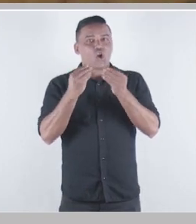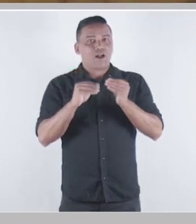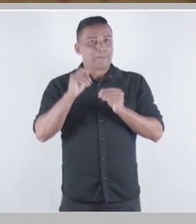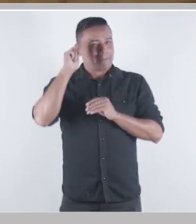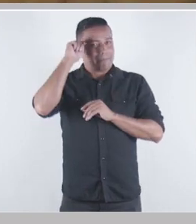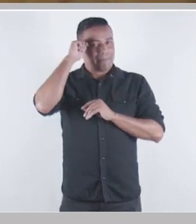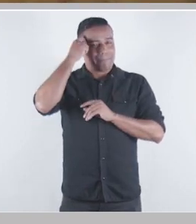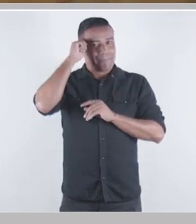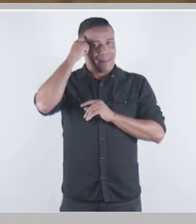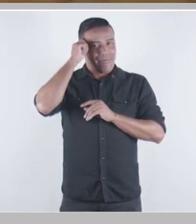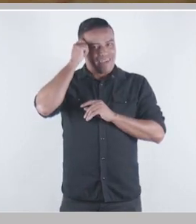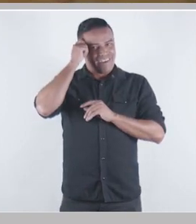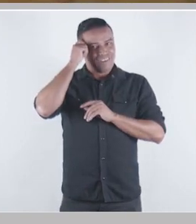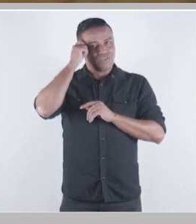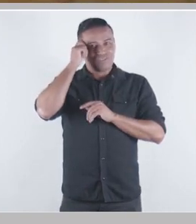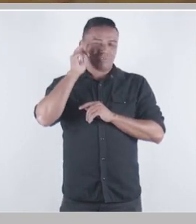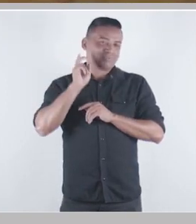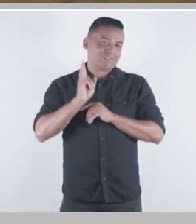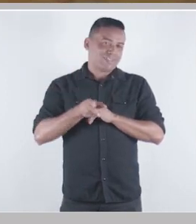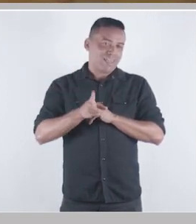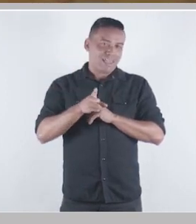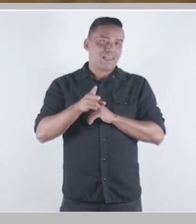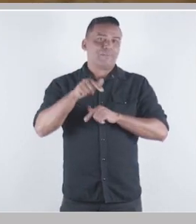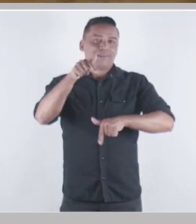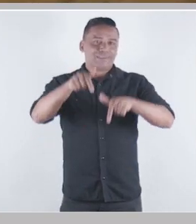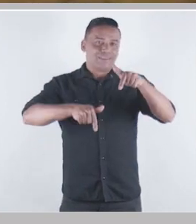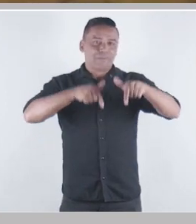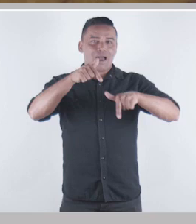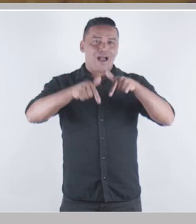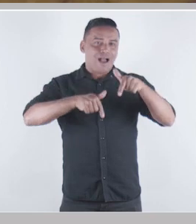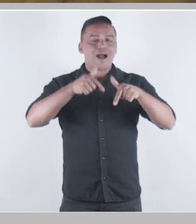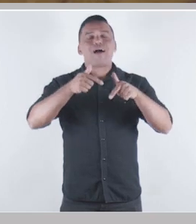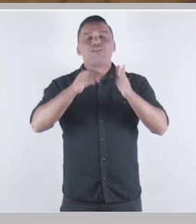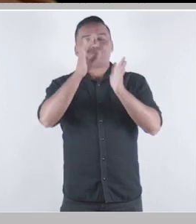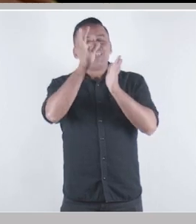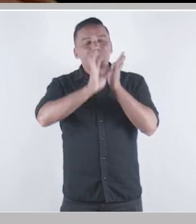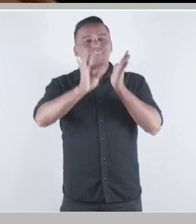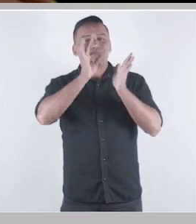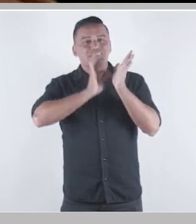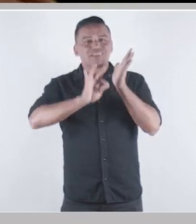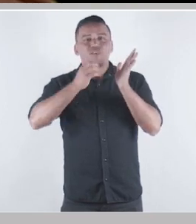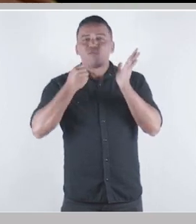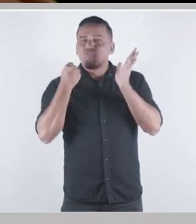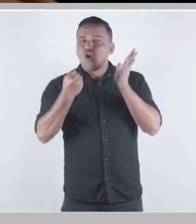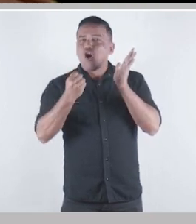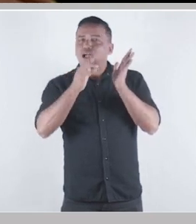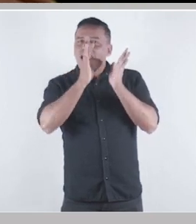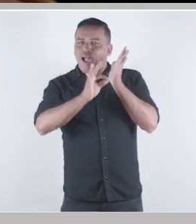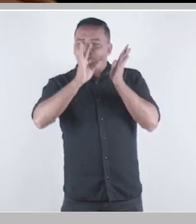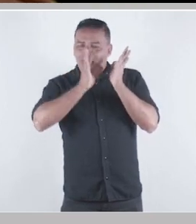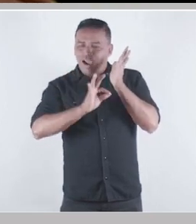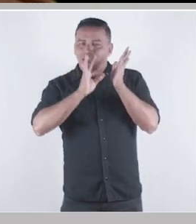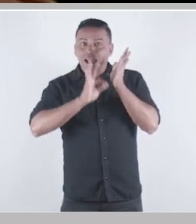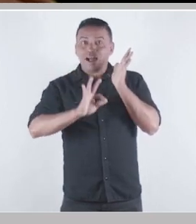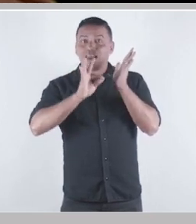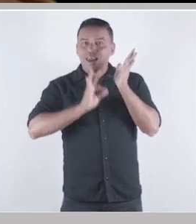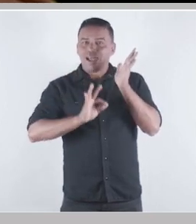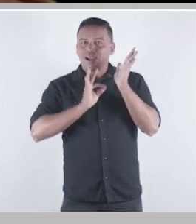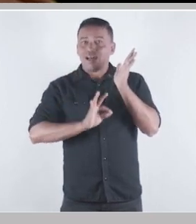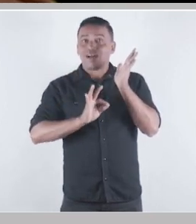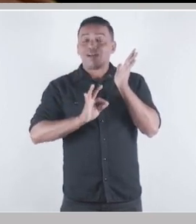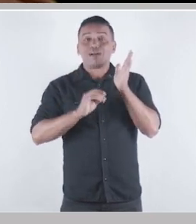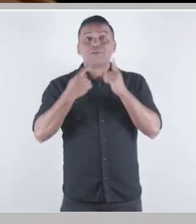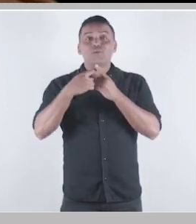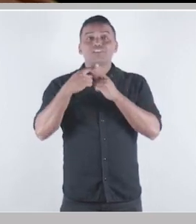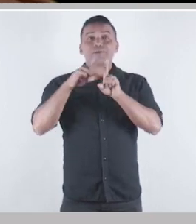eu falei, eu trabalho bastante com essa noção, assim, da linha marcada forte, e aí eu já vou preenchendo alguns espaços de